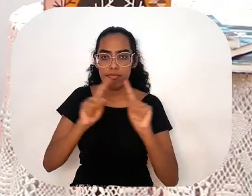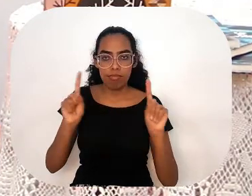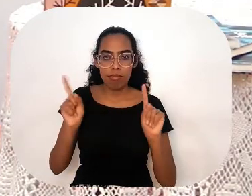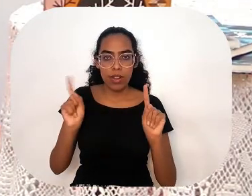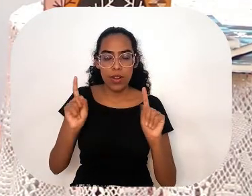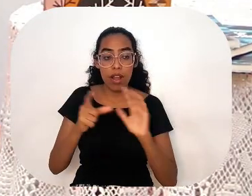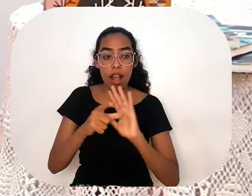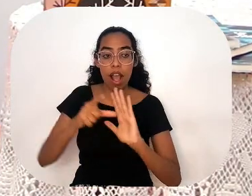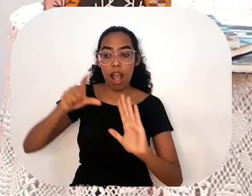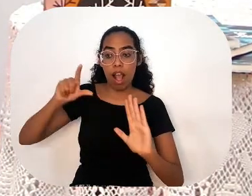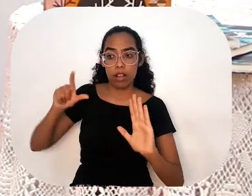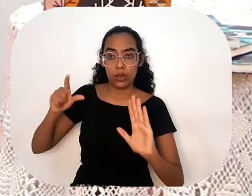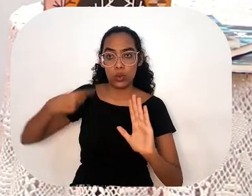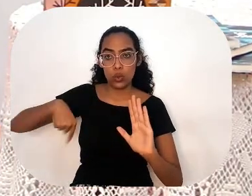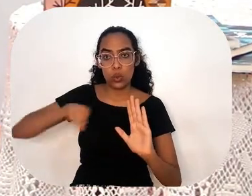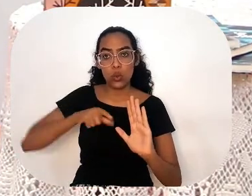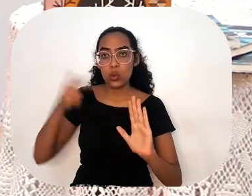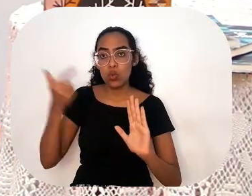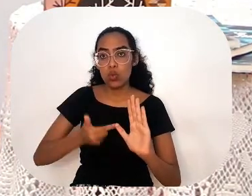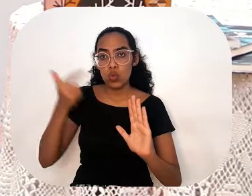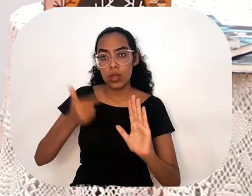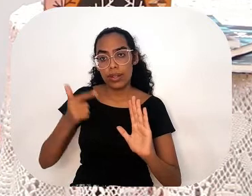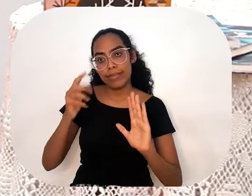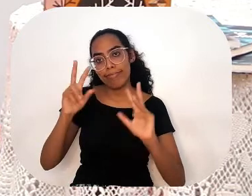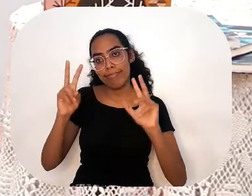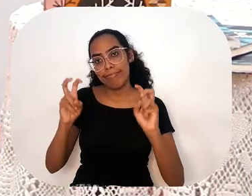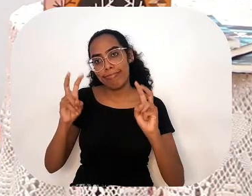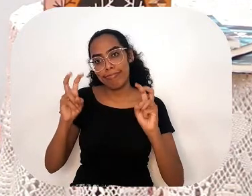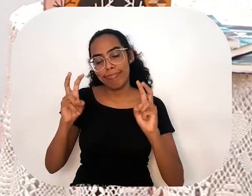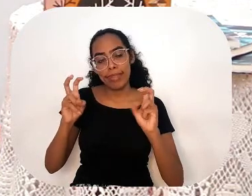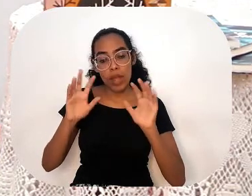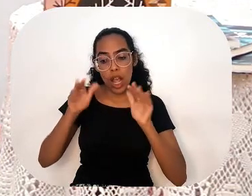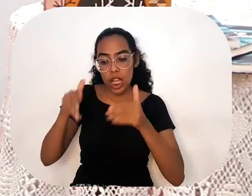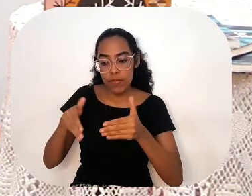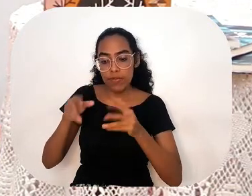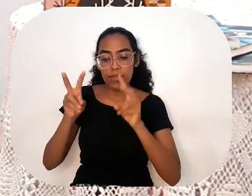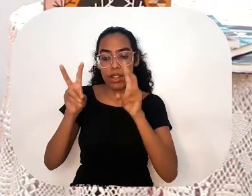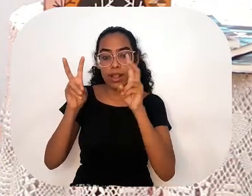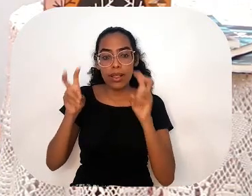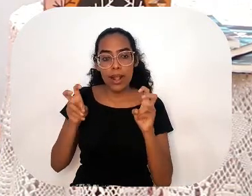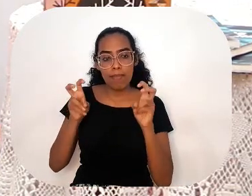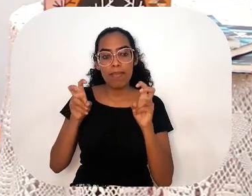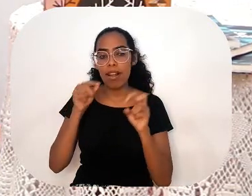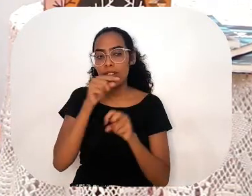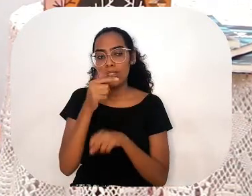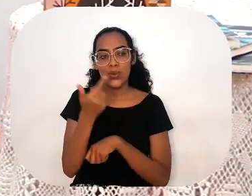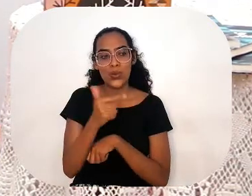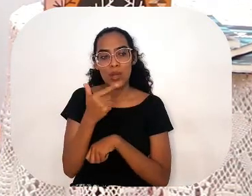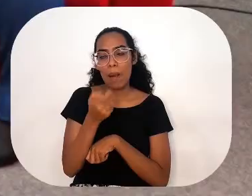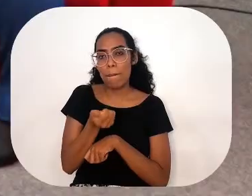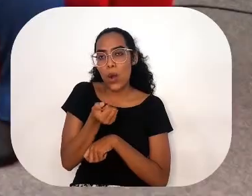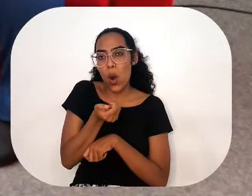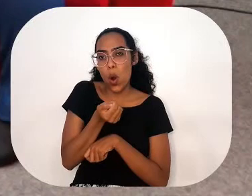de antes desse trabalho a gente não encontrar muita coisa no Ceará sobre o assunto não será mais especificamente bom